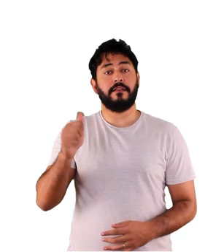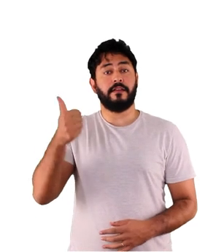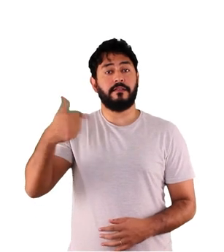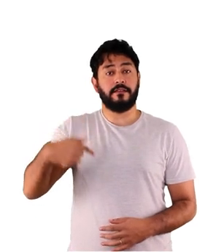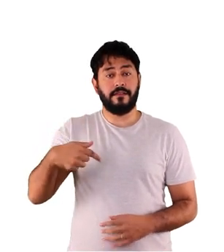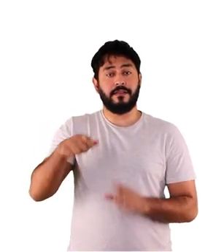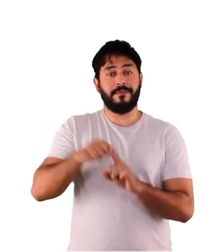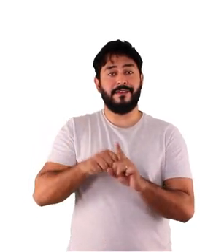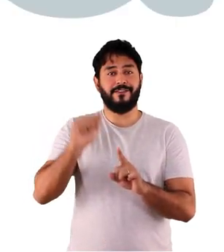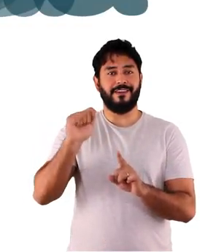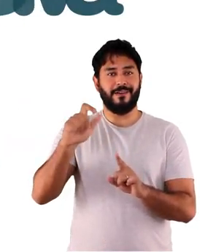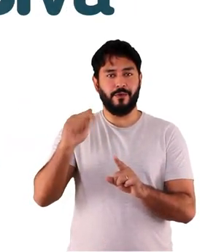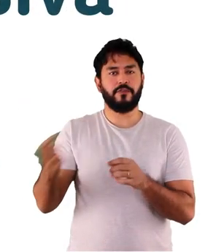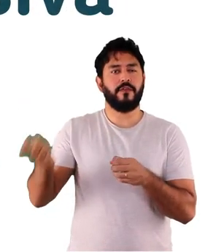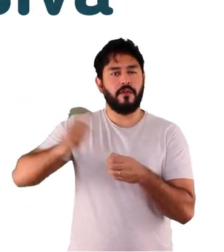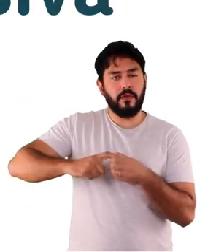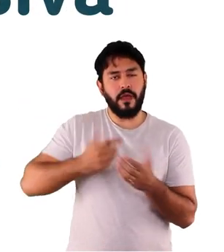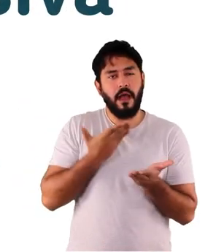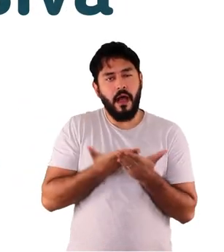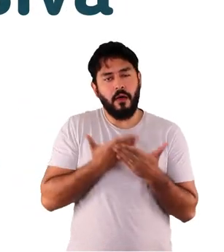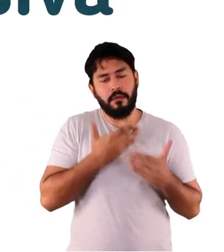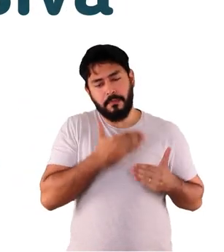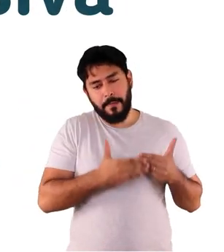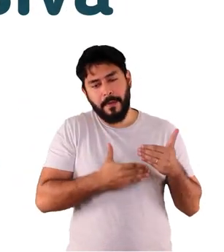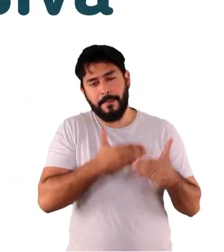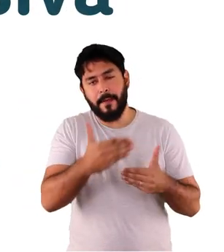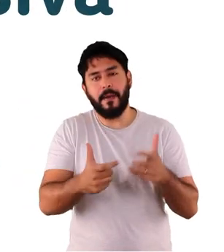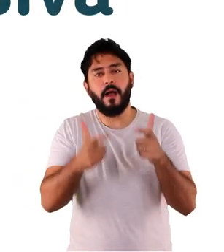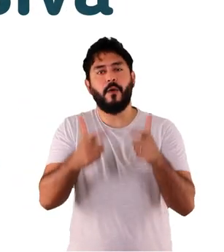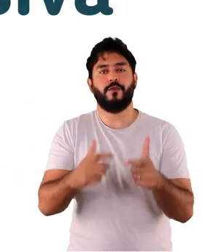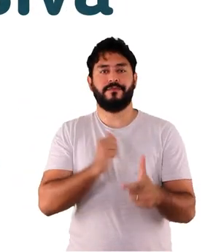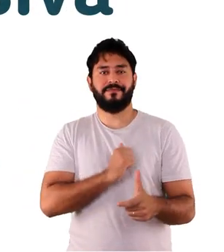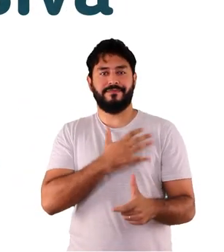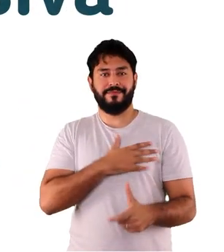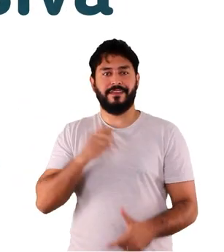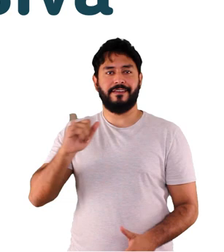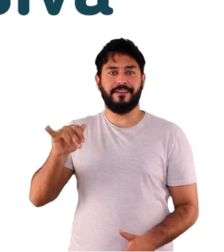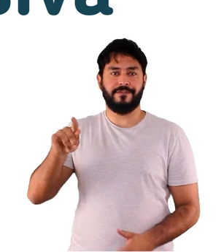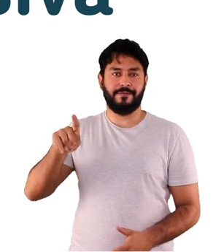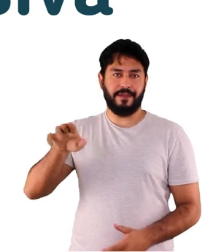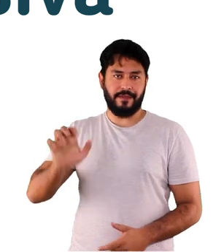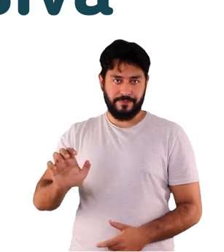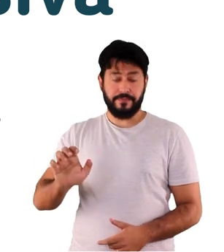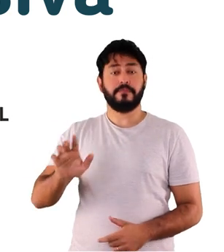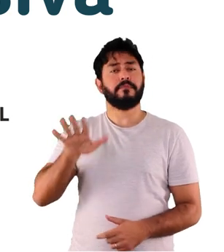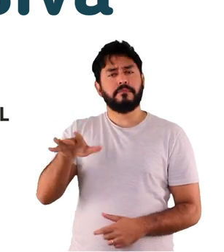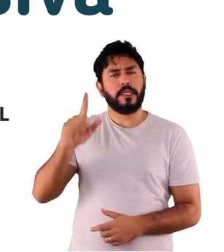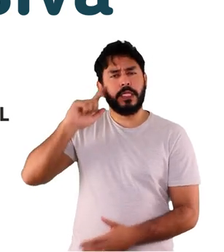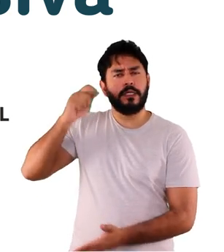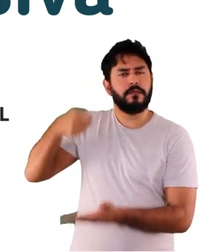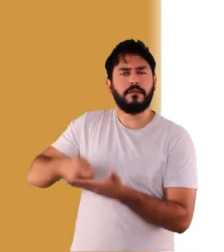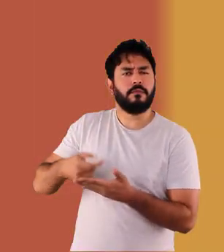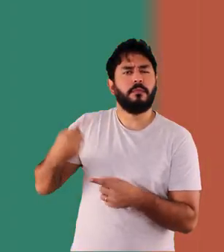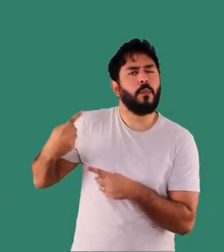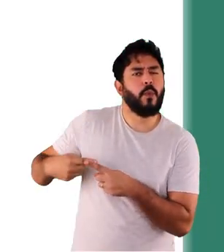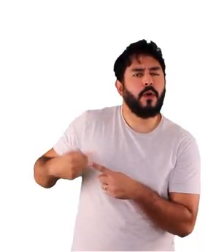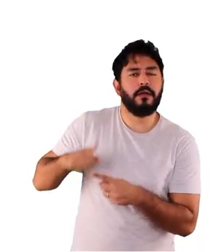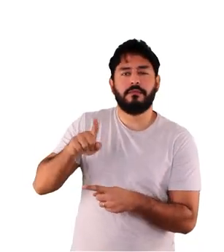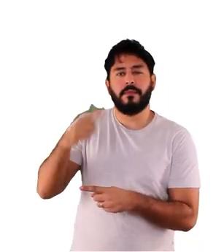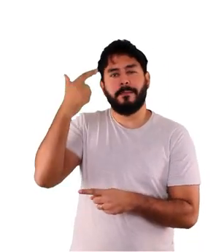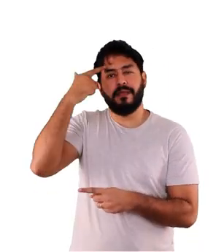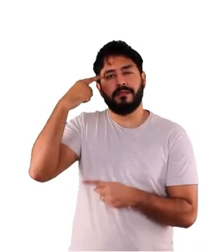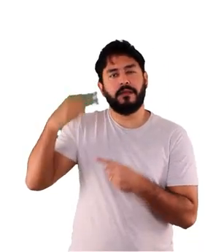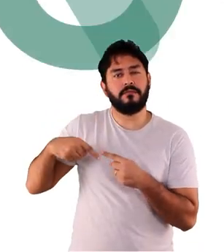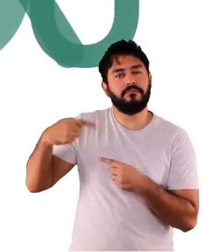No dia 17 de agosto vai começar a retomada progressiva das atividades de ensino do IFPE. Essa decisão foi